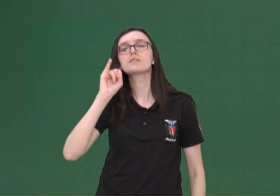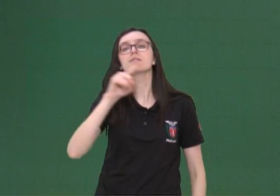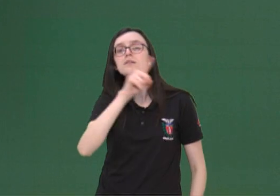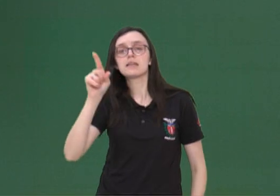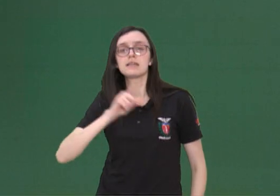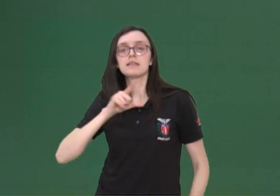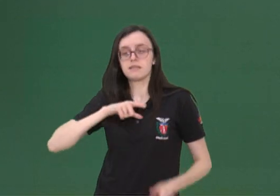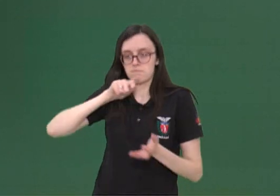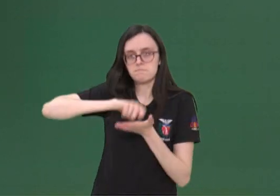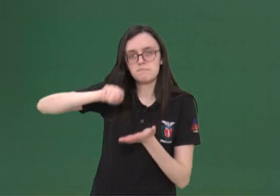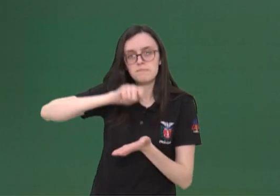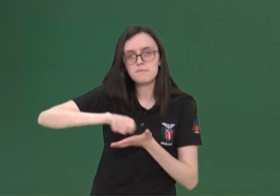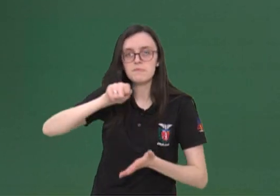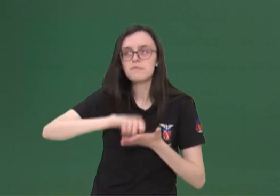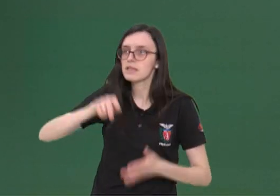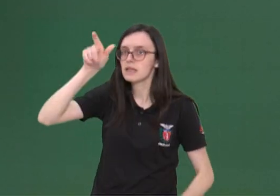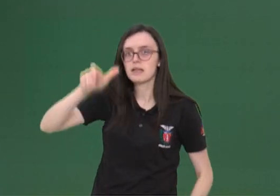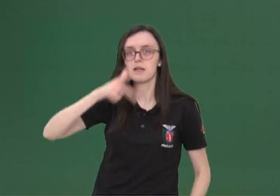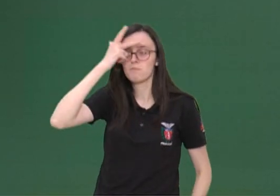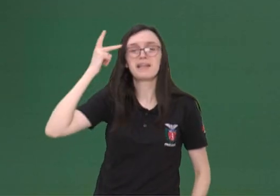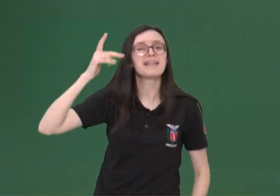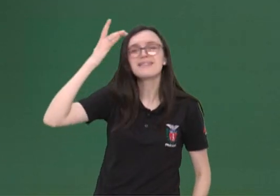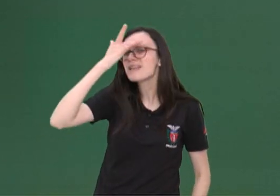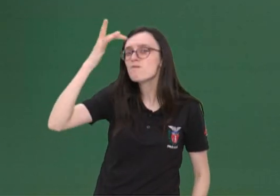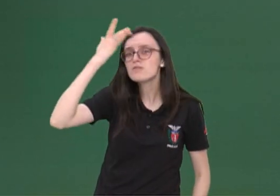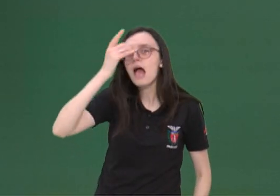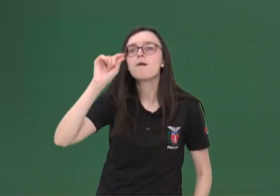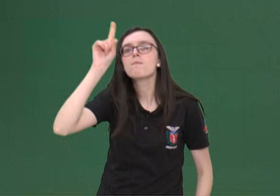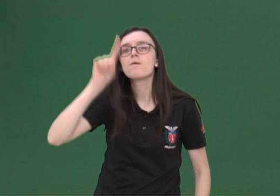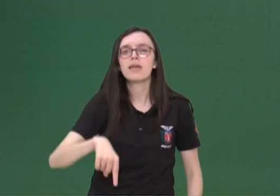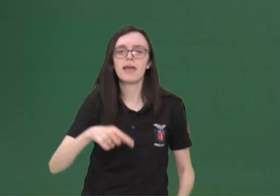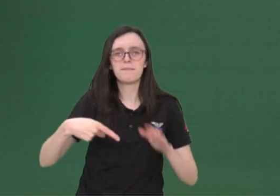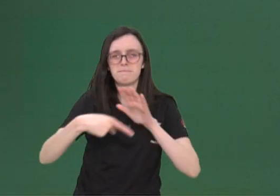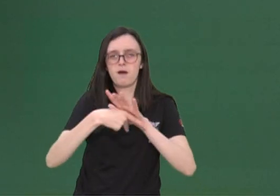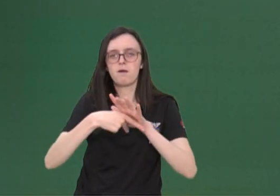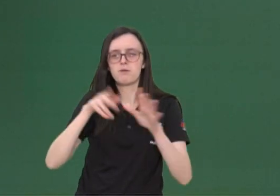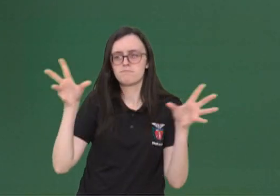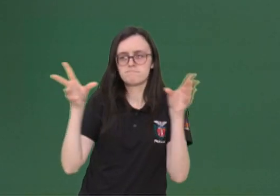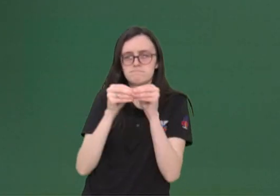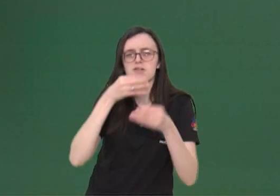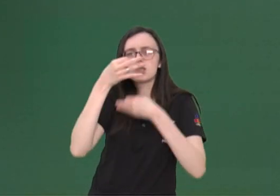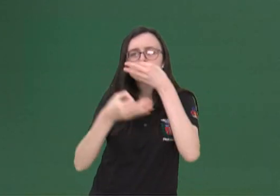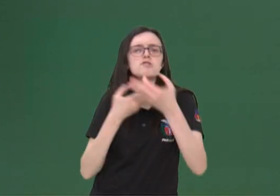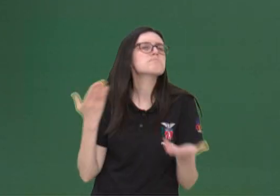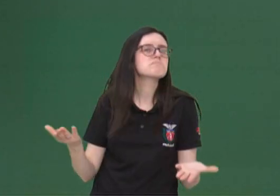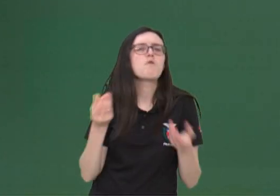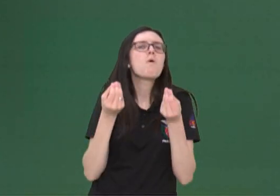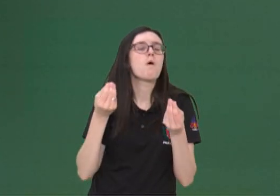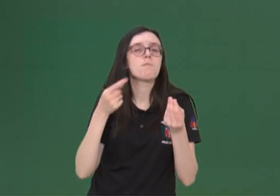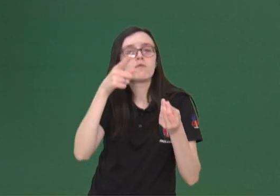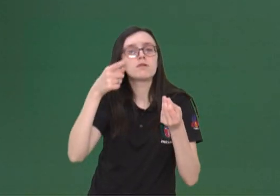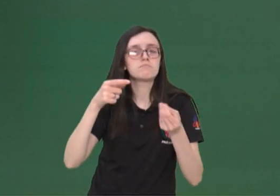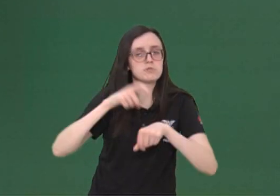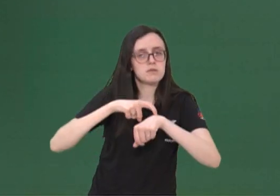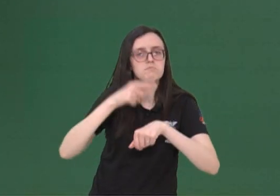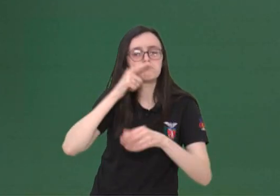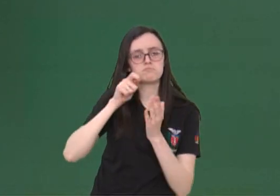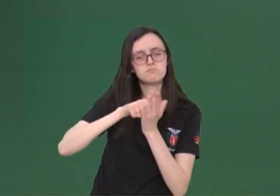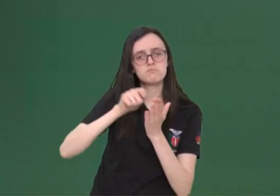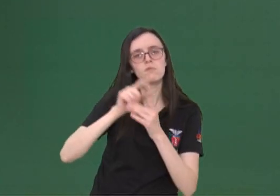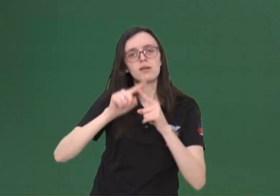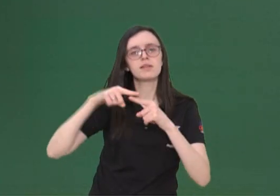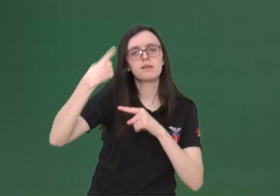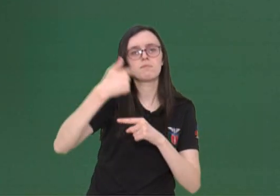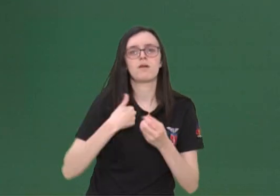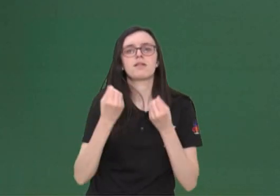estiver escrevendo para alguém que não sabe o que é resenha crítica, como você escreveria? Então, eu vou dar um tempinho para que vocês façam e depois